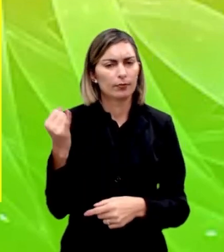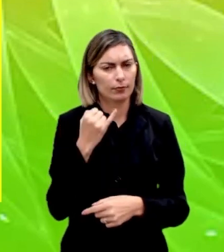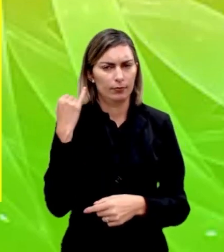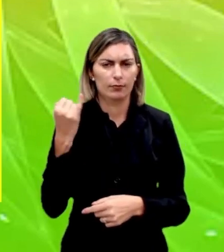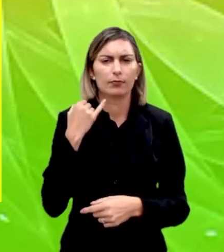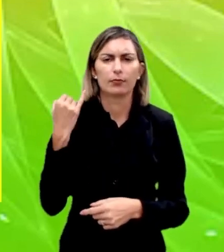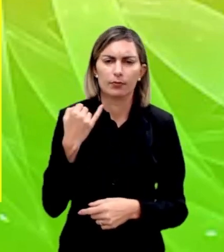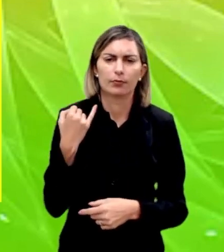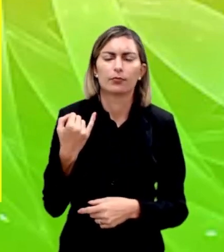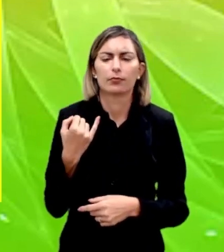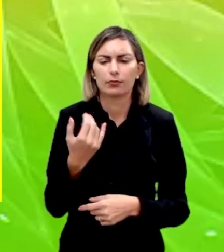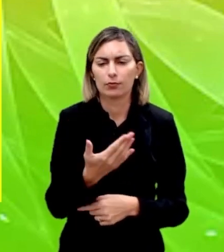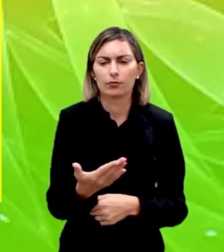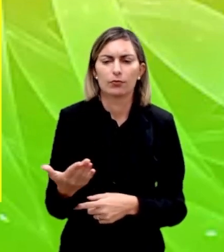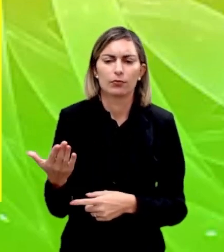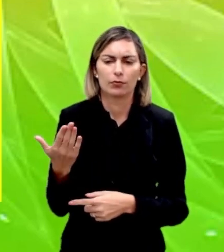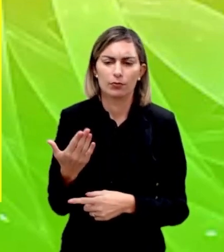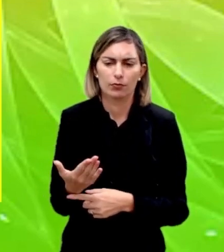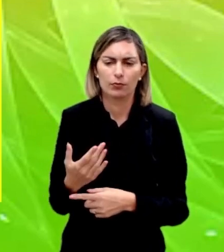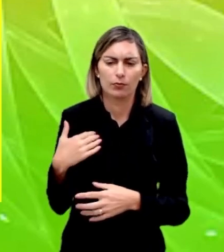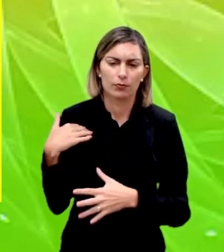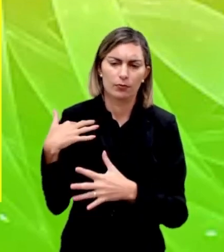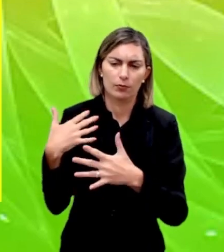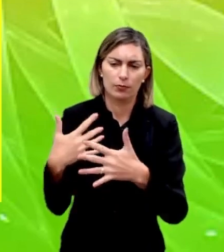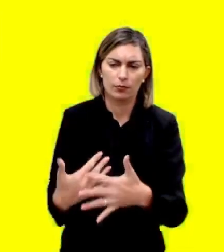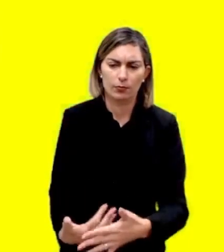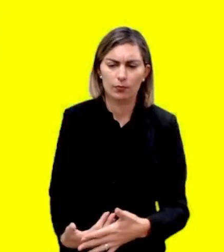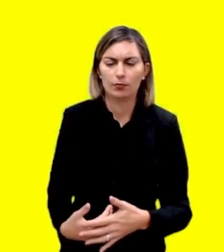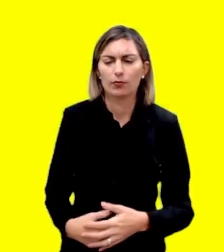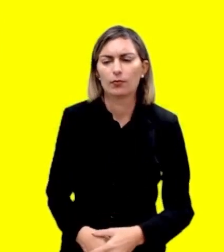importante nessa sua jornada.